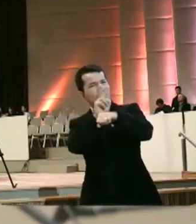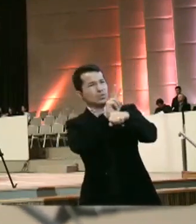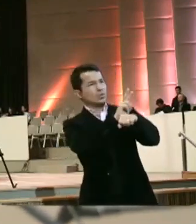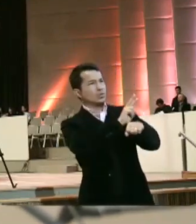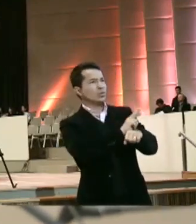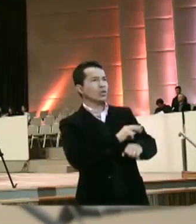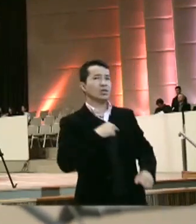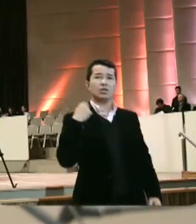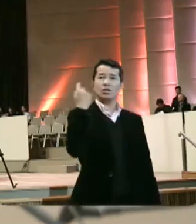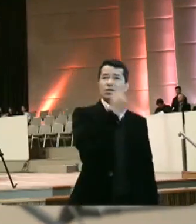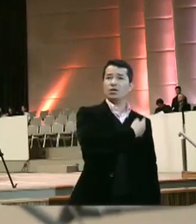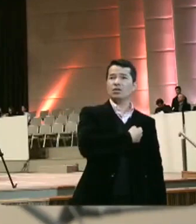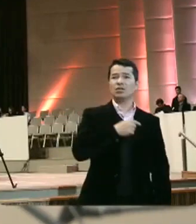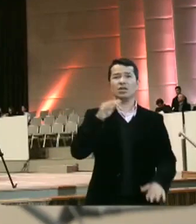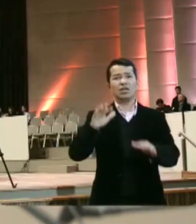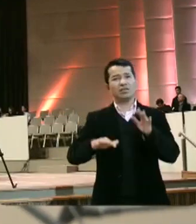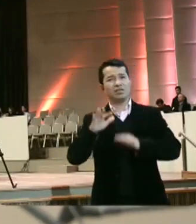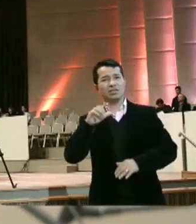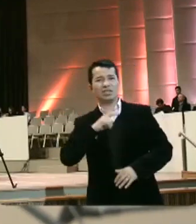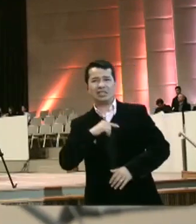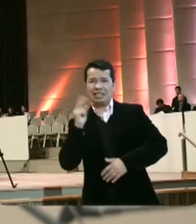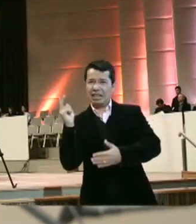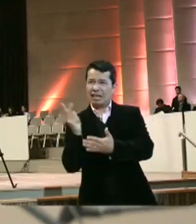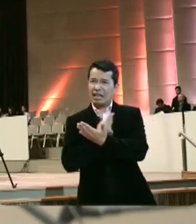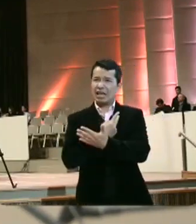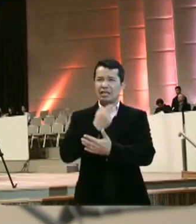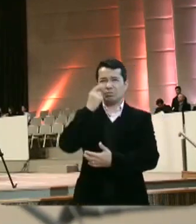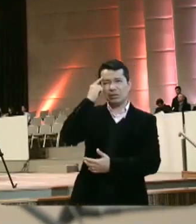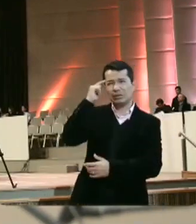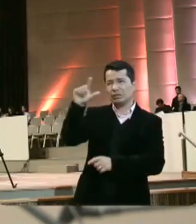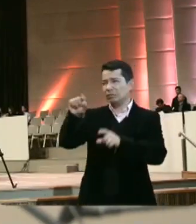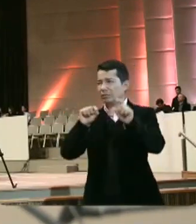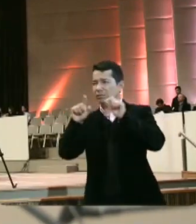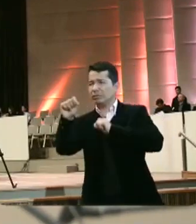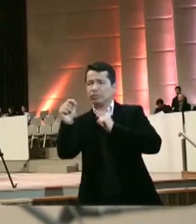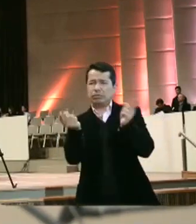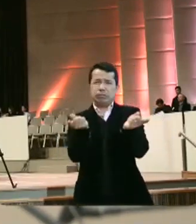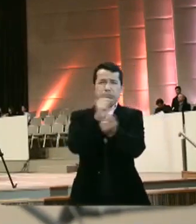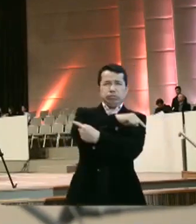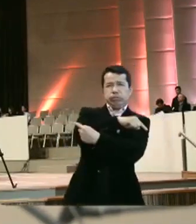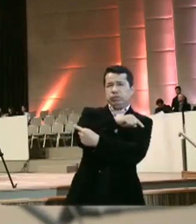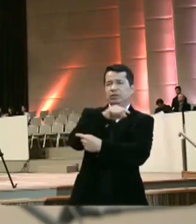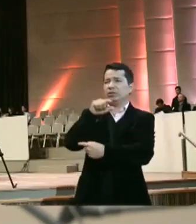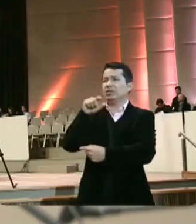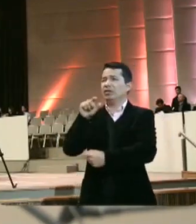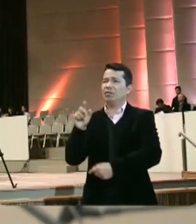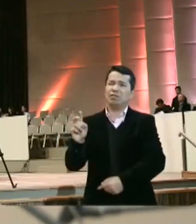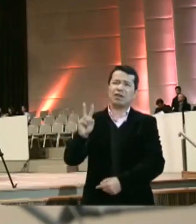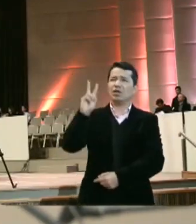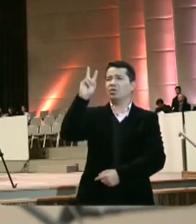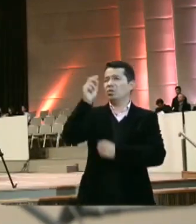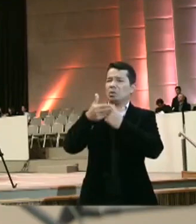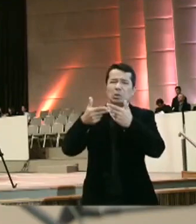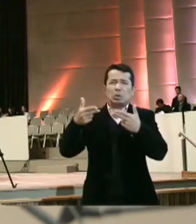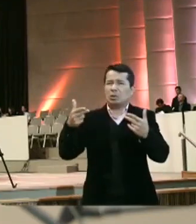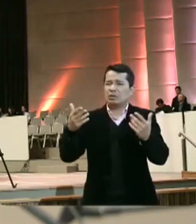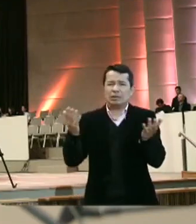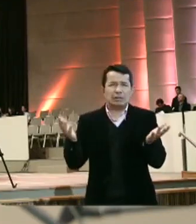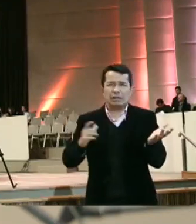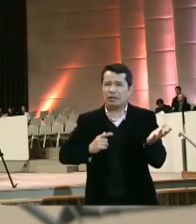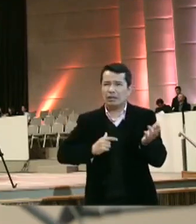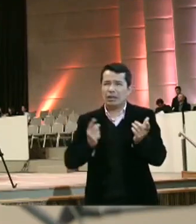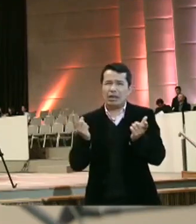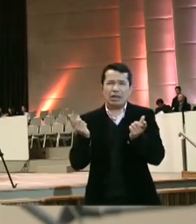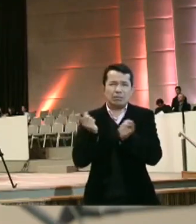hipocrisia, a nossa cegueira, os valores invertidos. E aí Jesus começa a transformar a